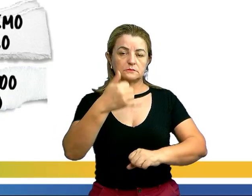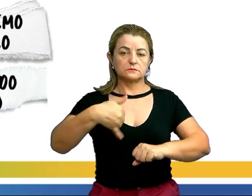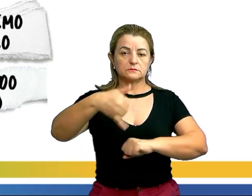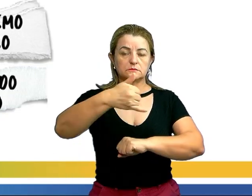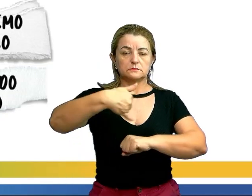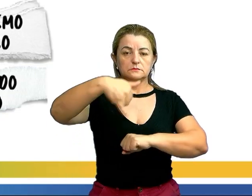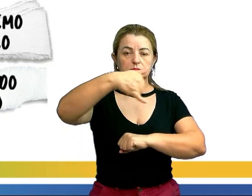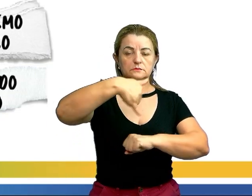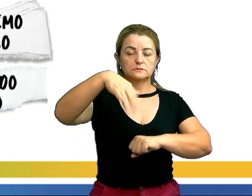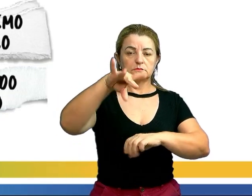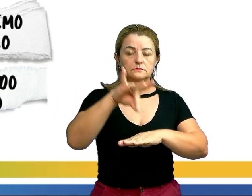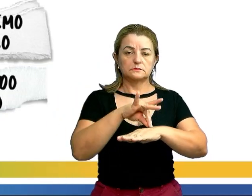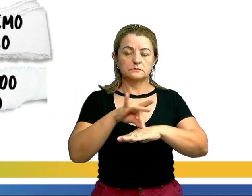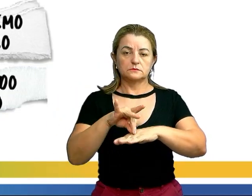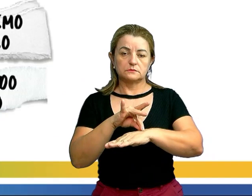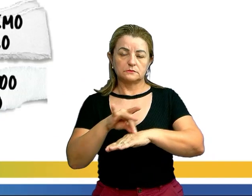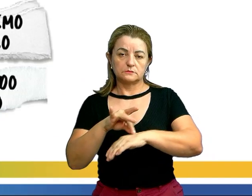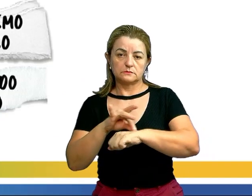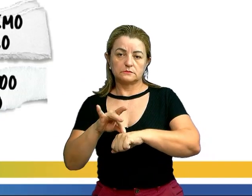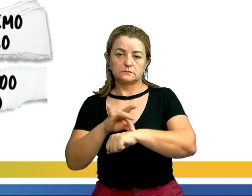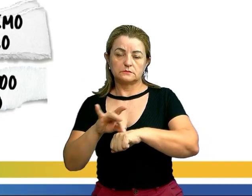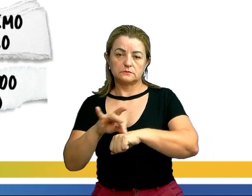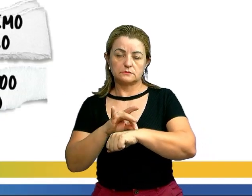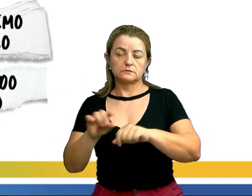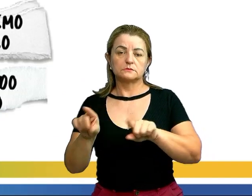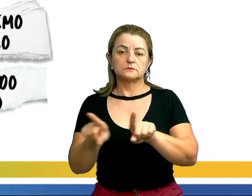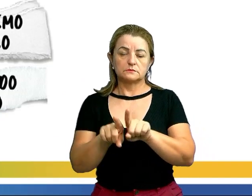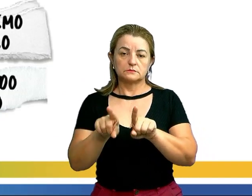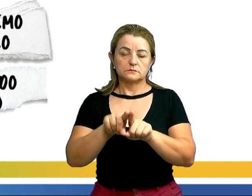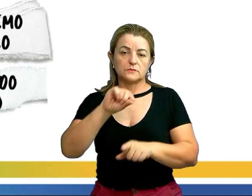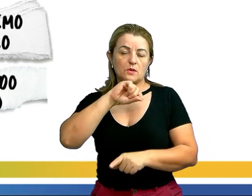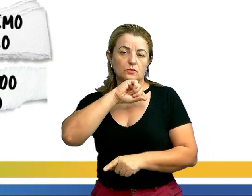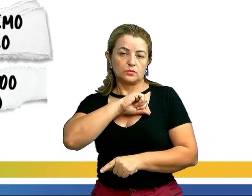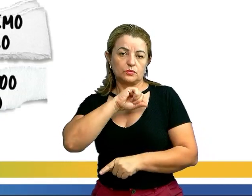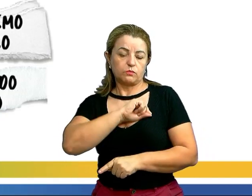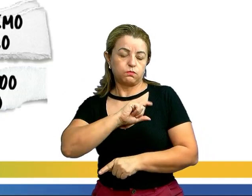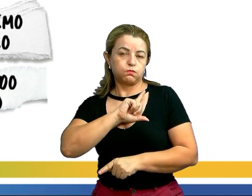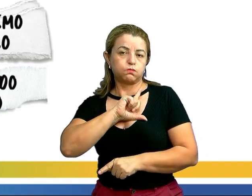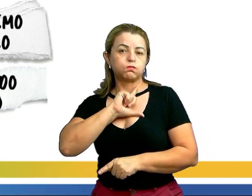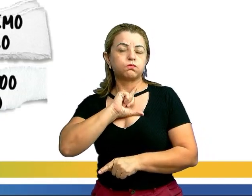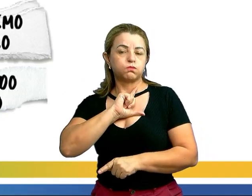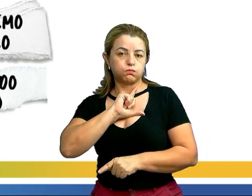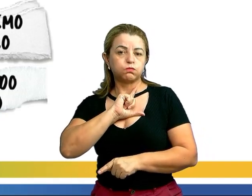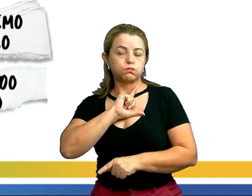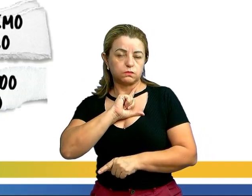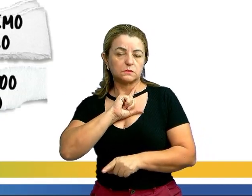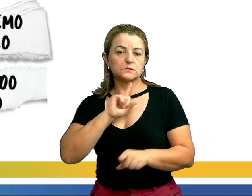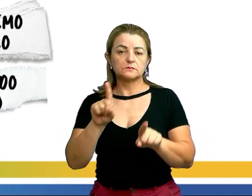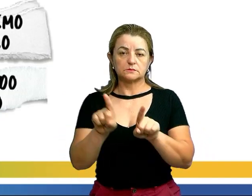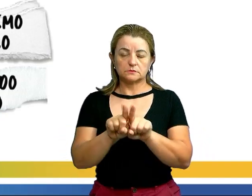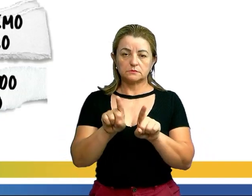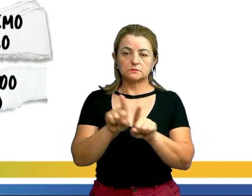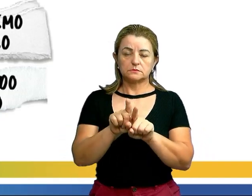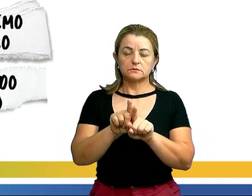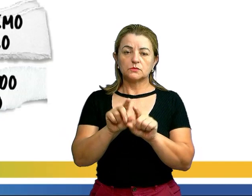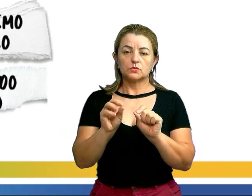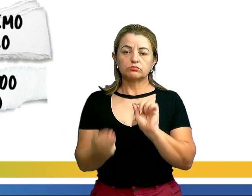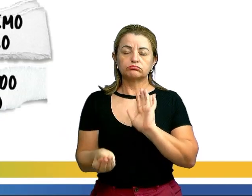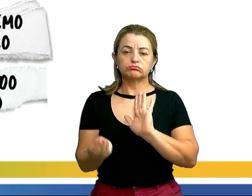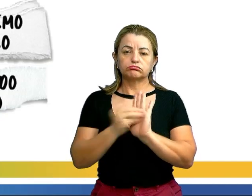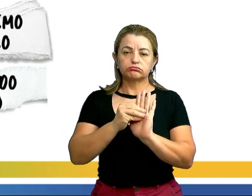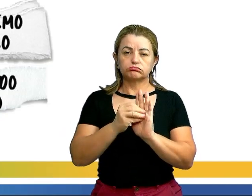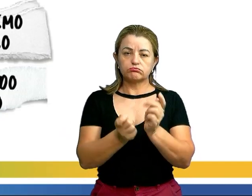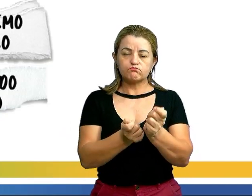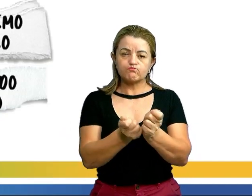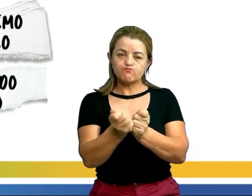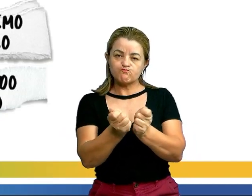é nosso, o aumento salarial, essa intenção de patentear e